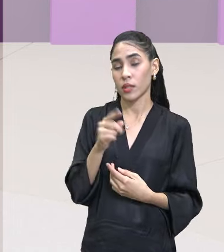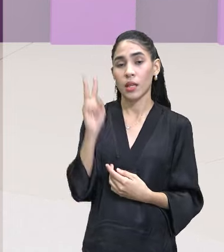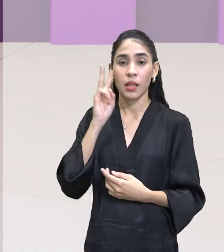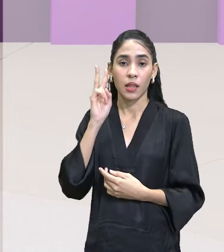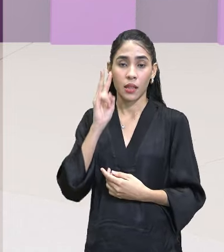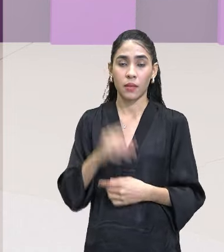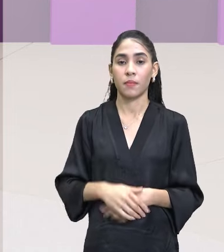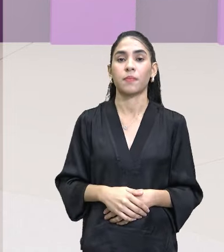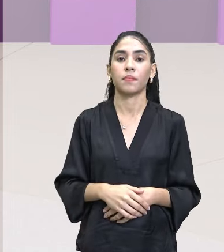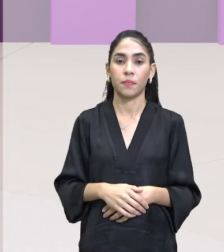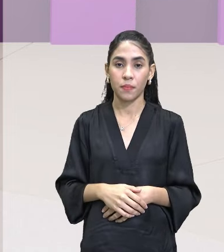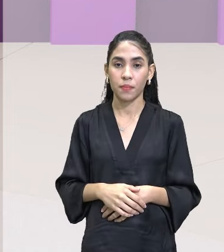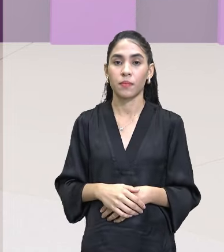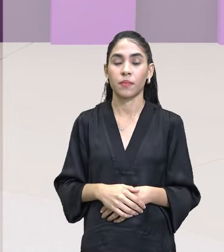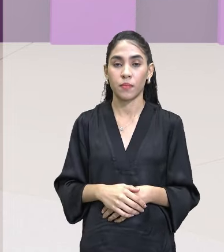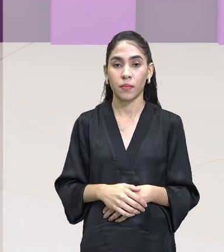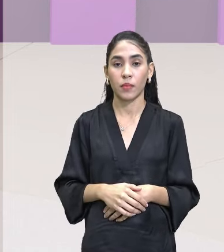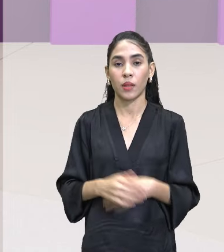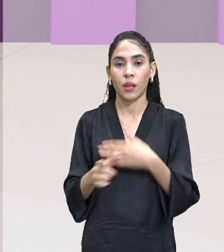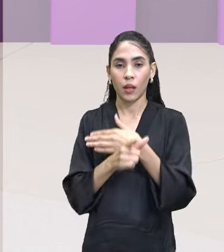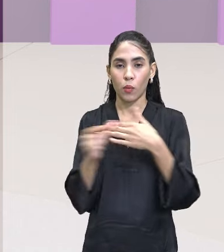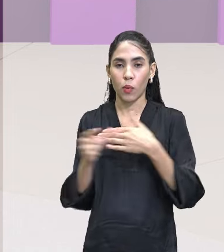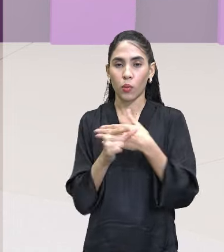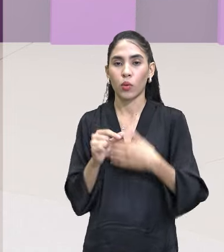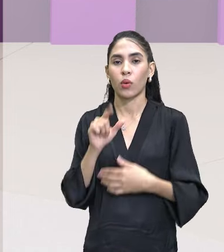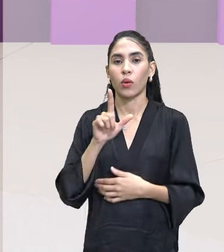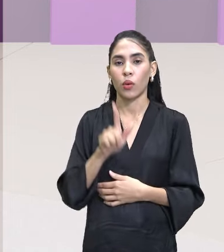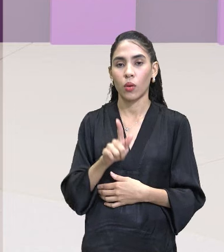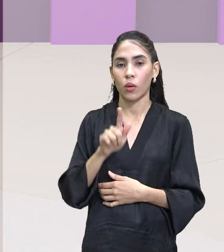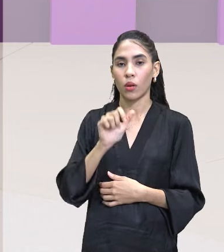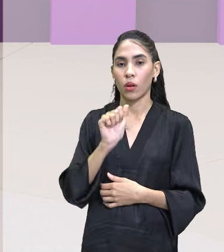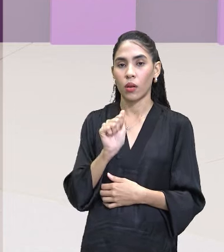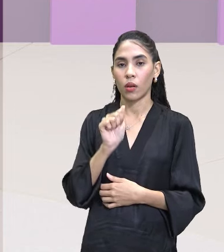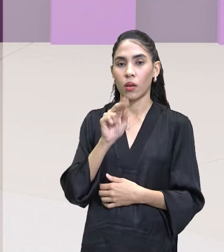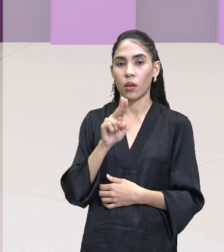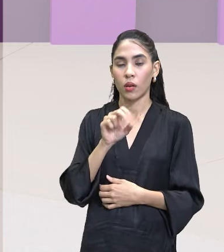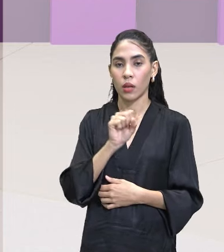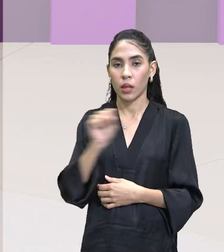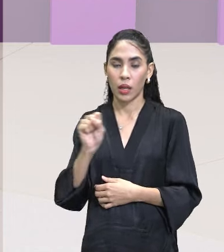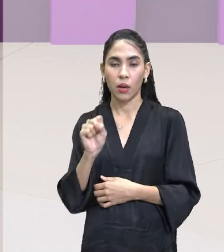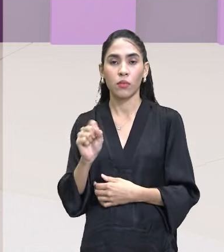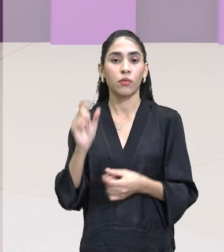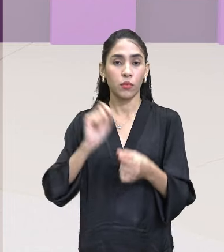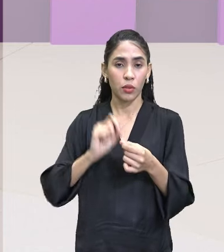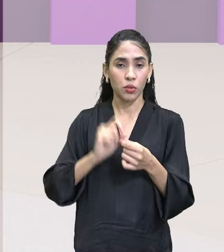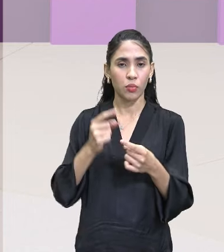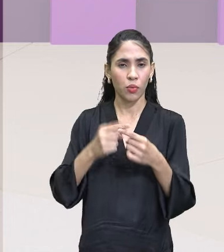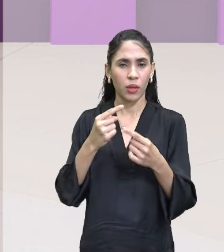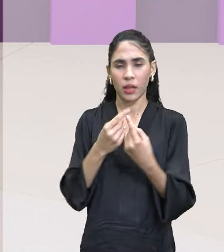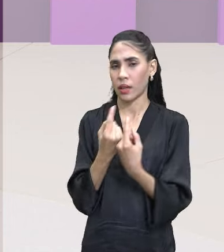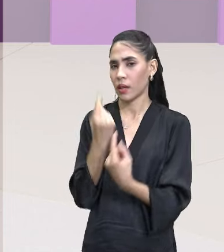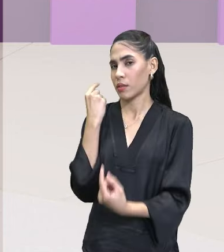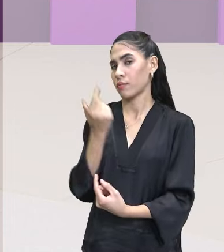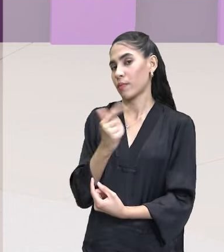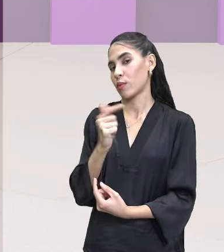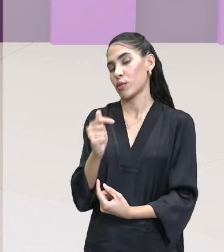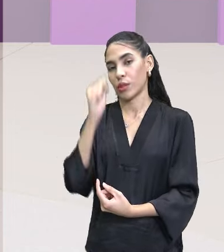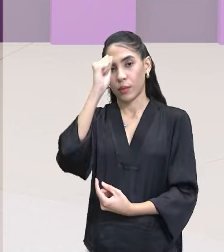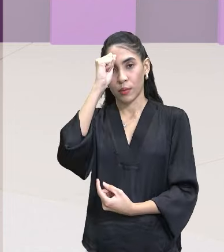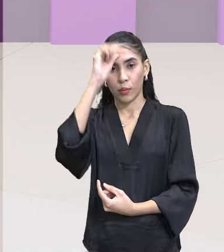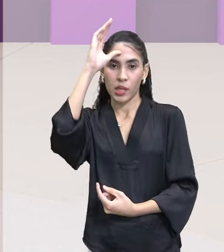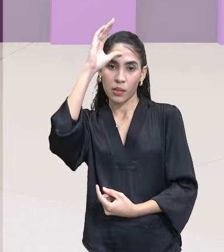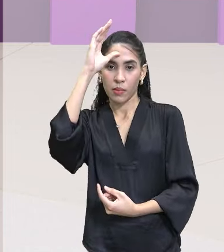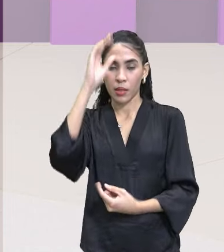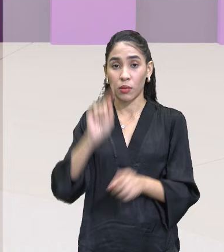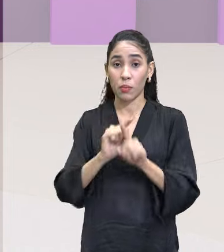lembra lá que isso Gauss fez sem saber, né? Porque antes não tinha esse conhecimento de PA, mas ele calculou aí a soma de